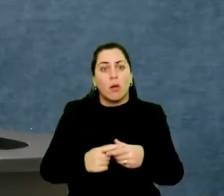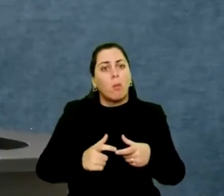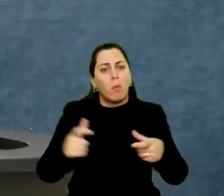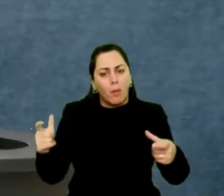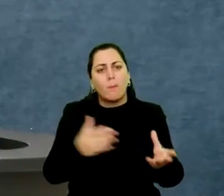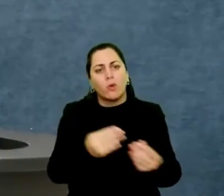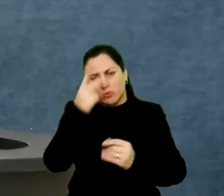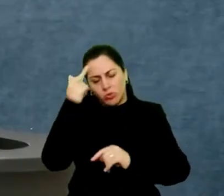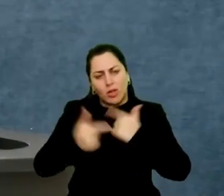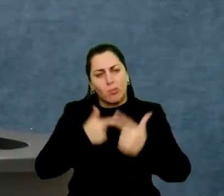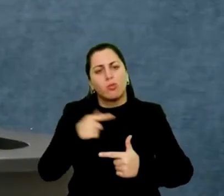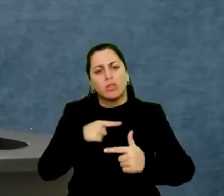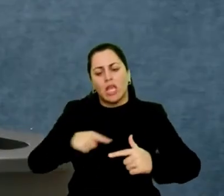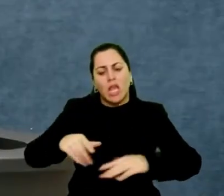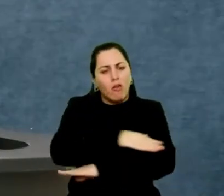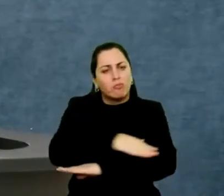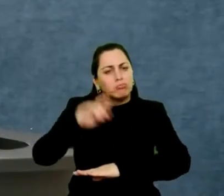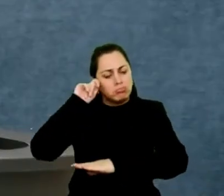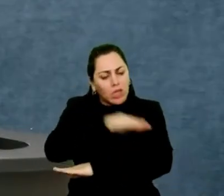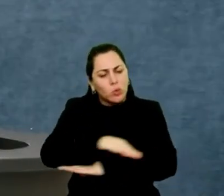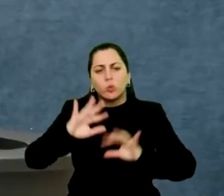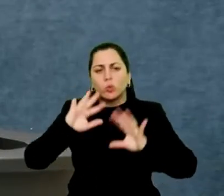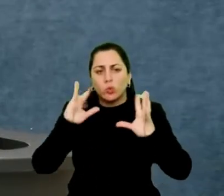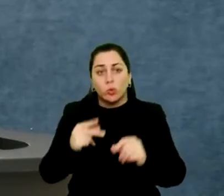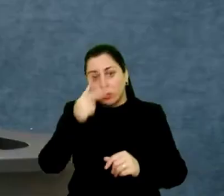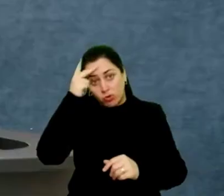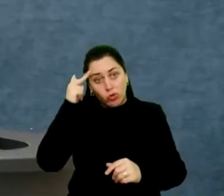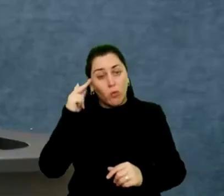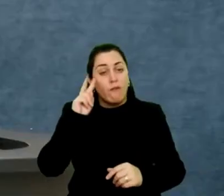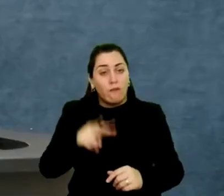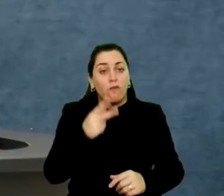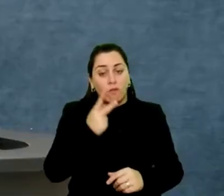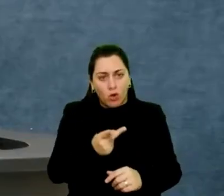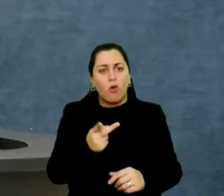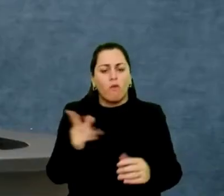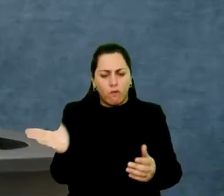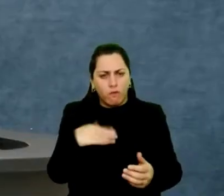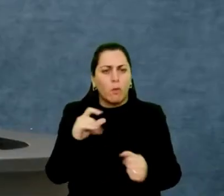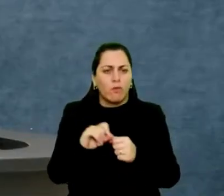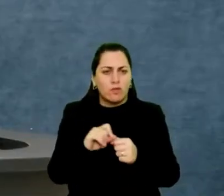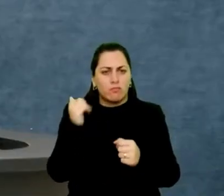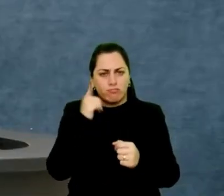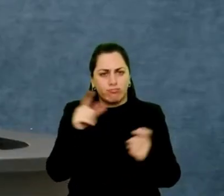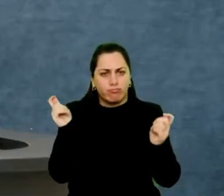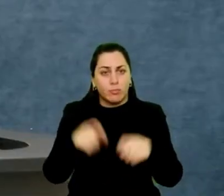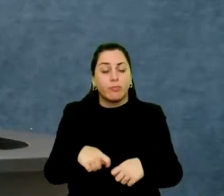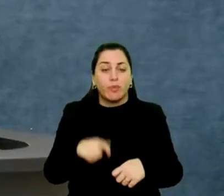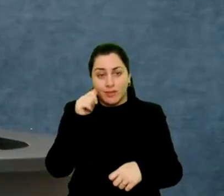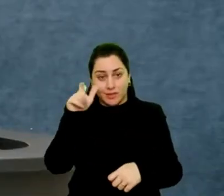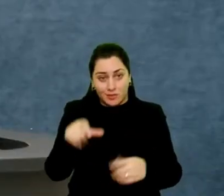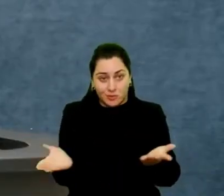um monte de emprego, tem asfalto em tudo quanto é lugar, porque uma pessoa visionária falou, vamos fazer acontecer. E essa